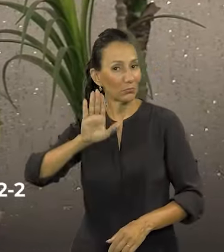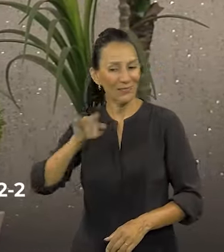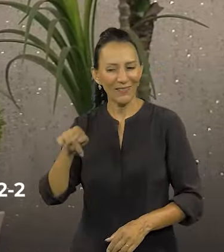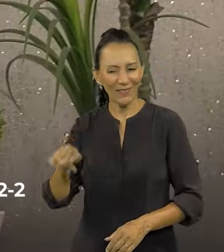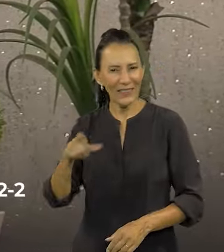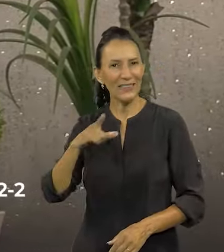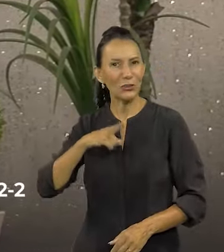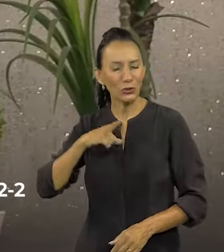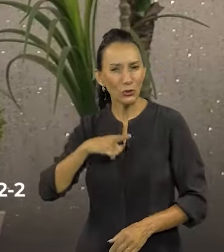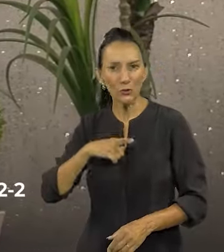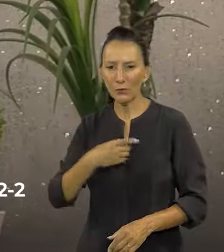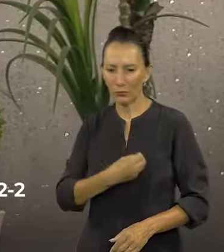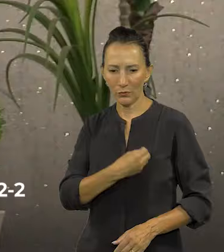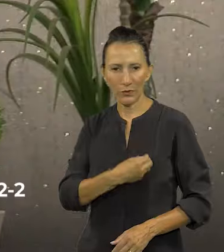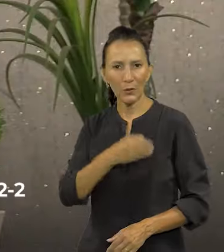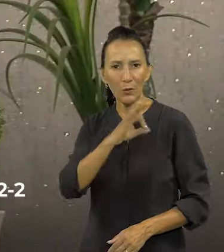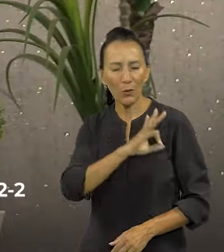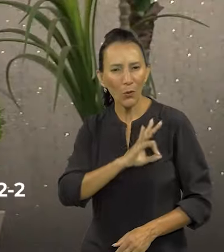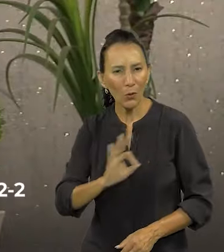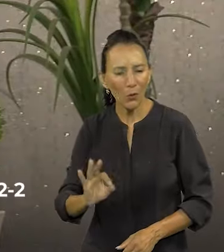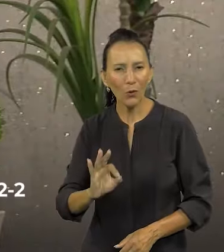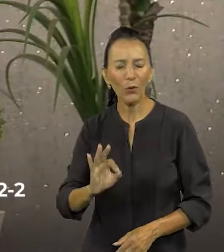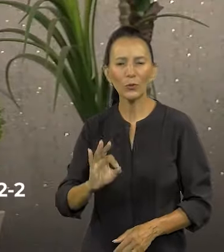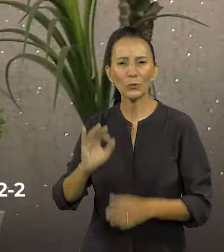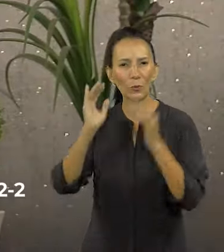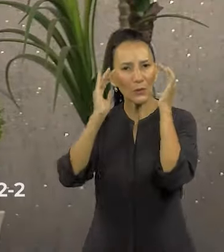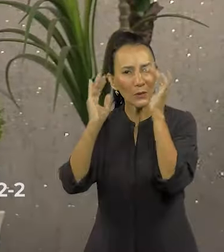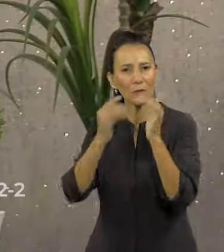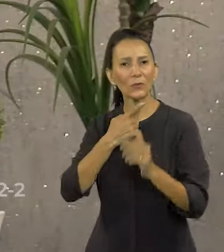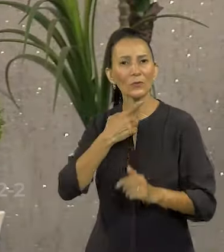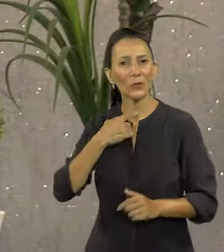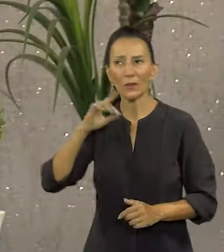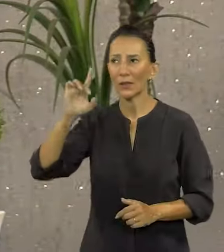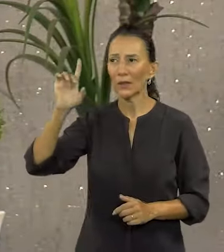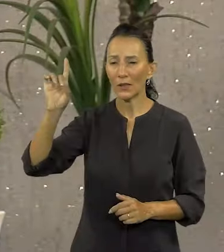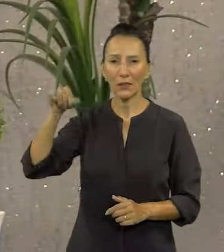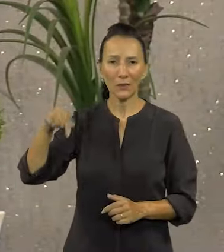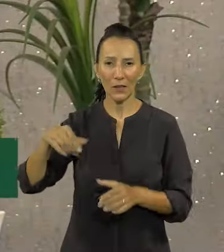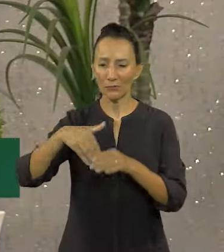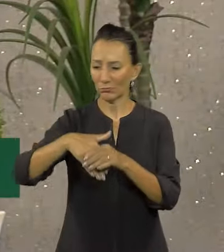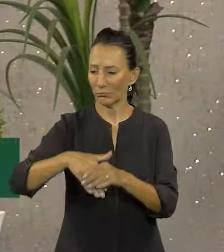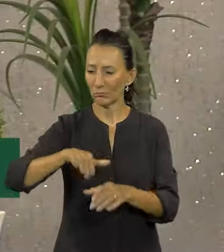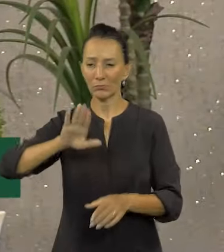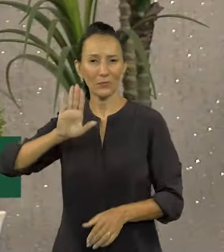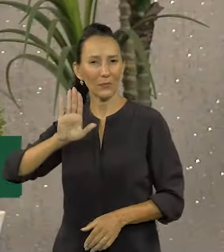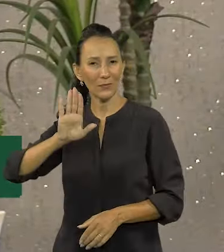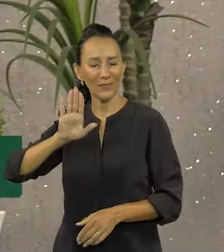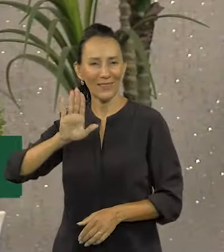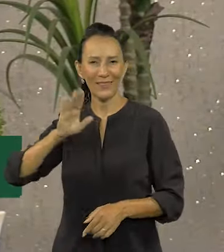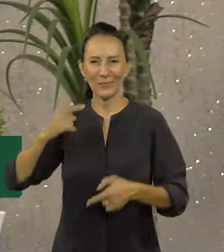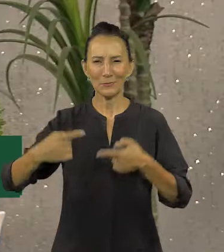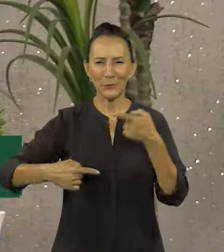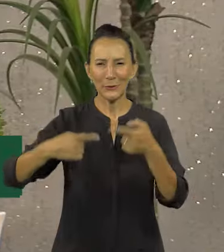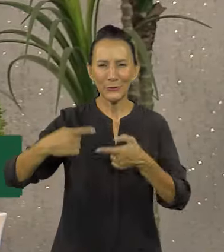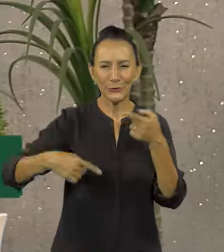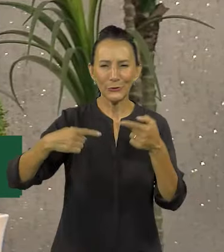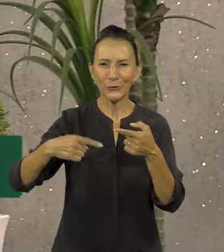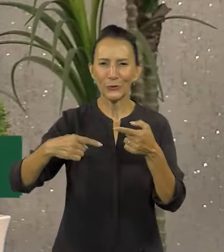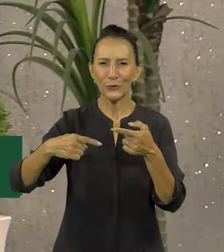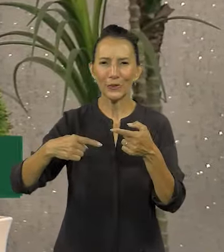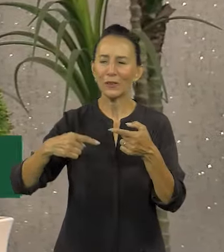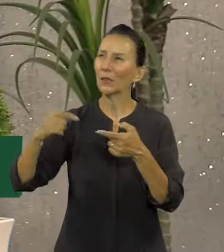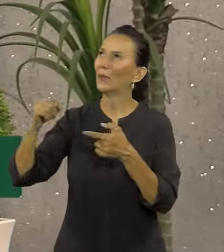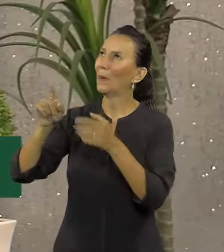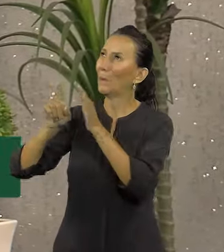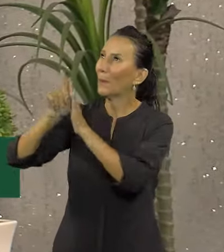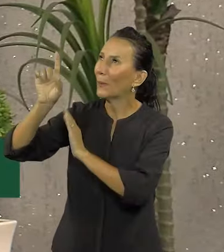maravilhosa estavam no centro da vontade de Deus aí se candidataram a política sem pedir orientação